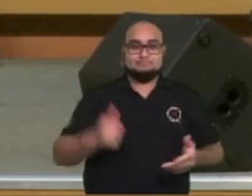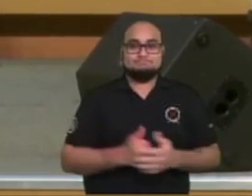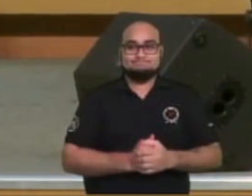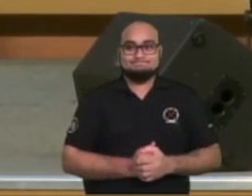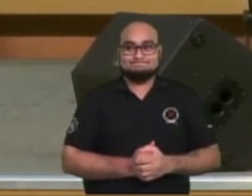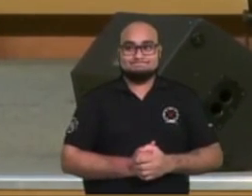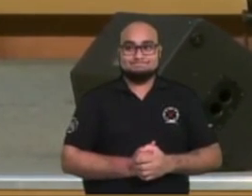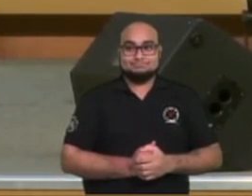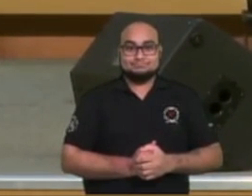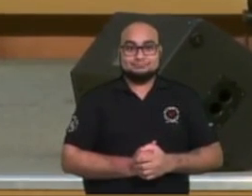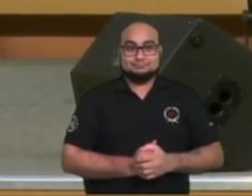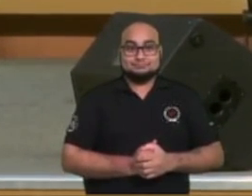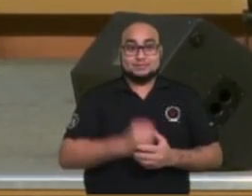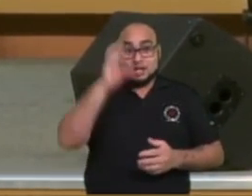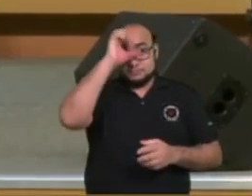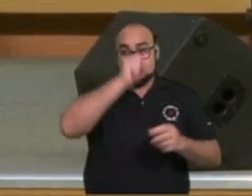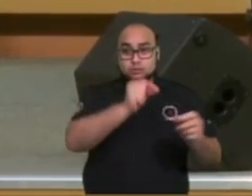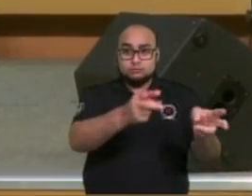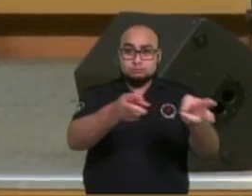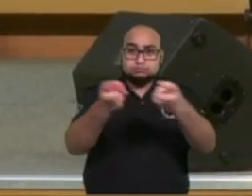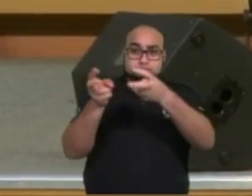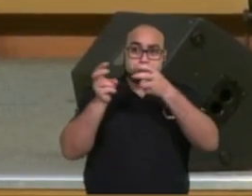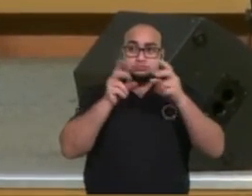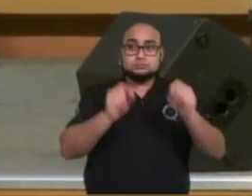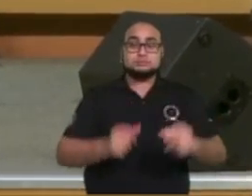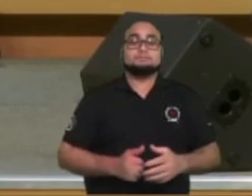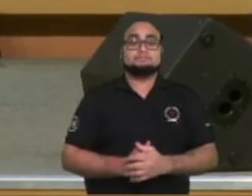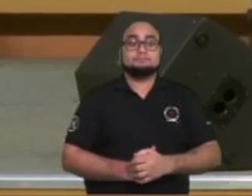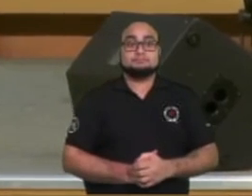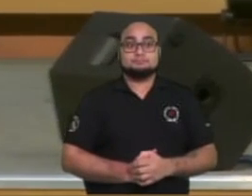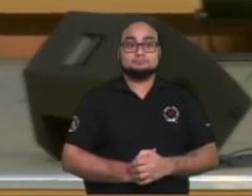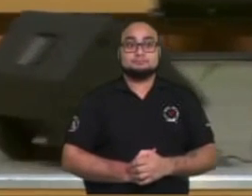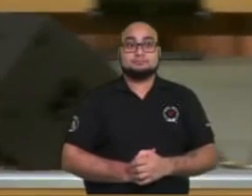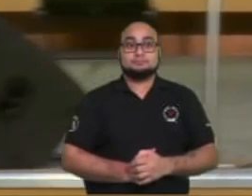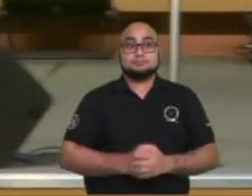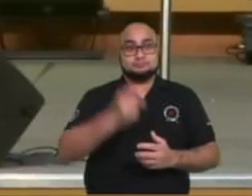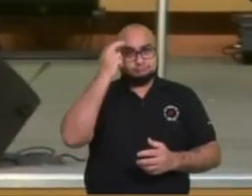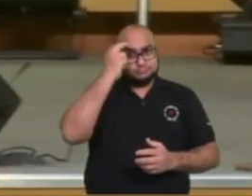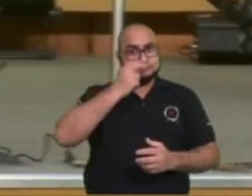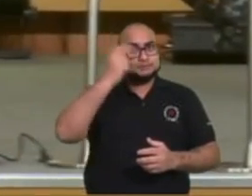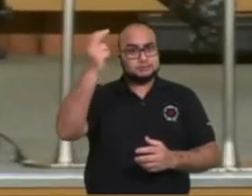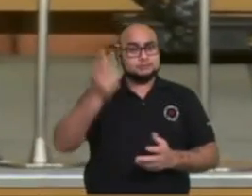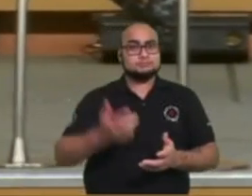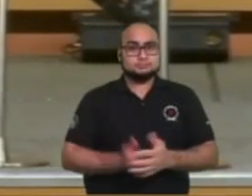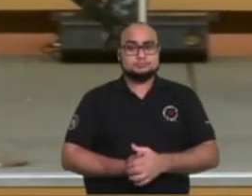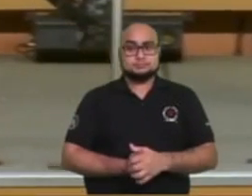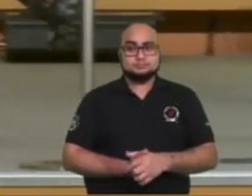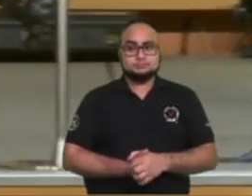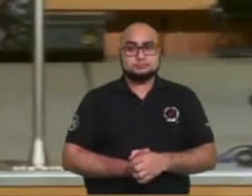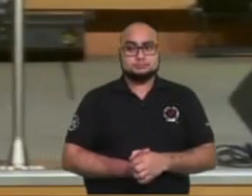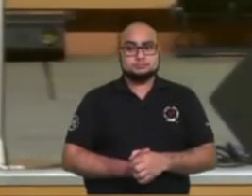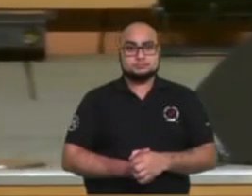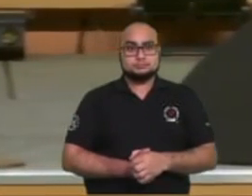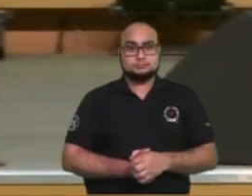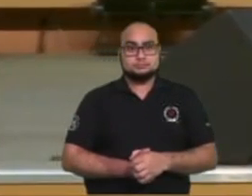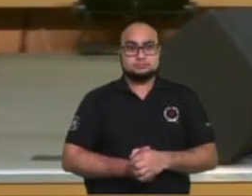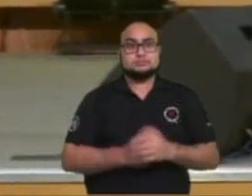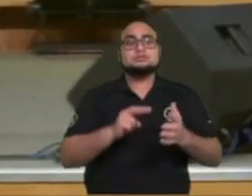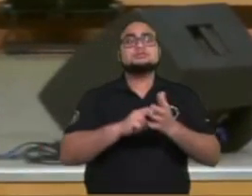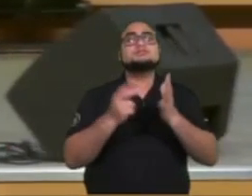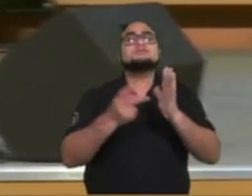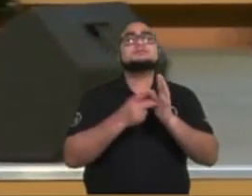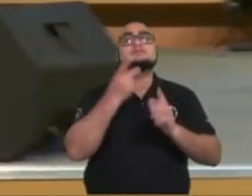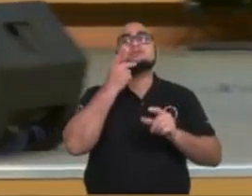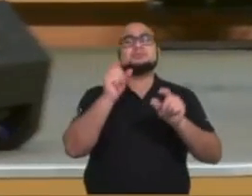até discernimento a sabedoria uma definição de sabedoria é aquele